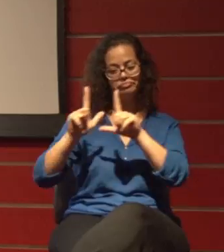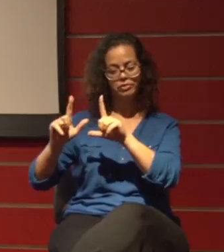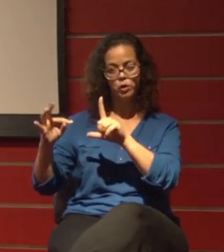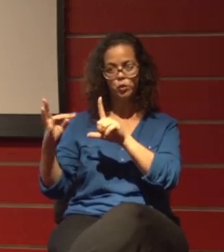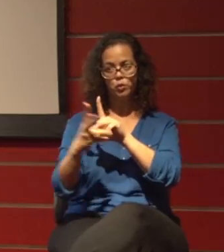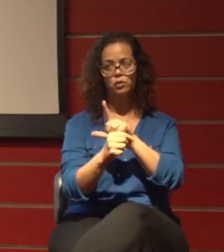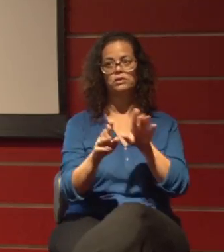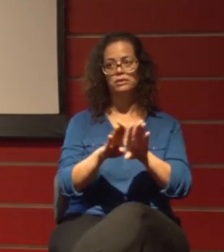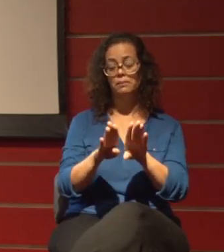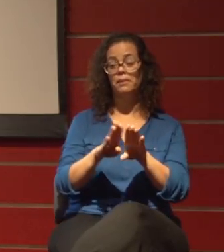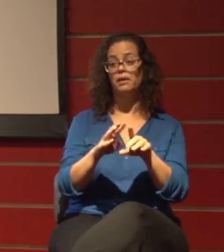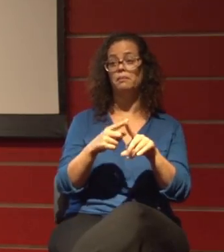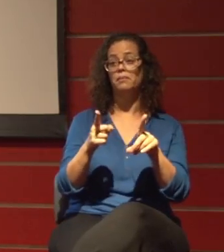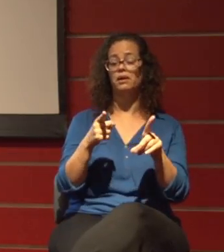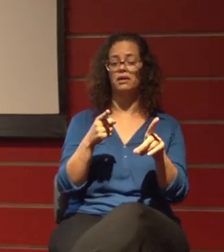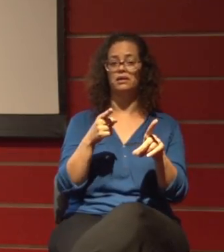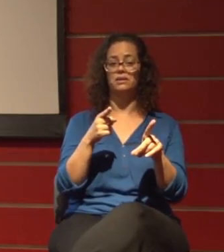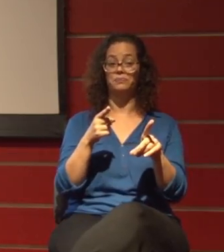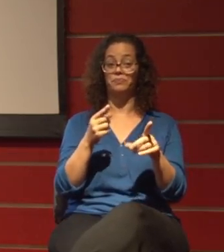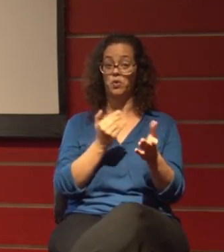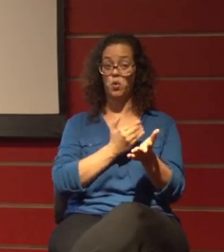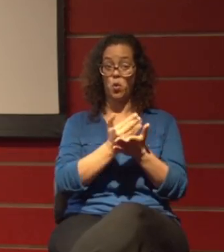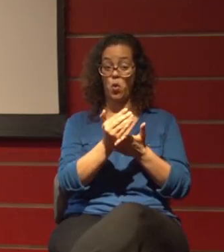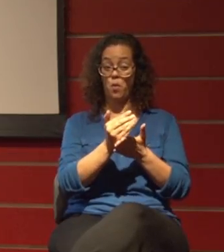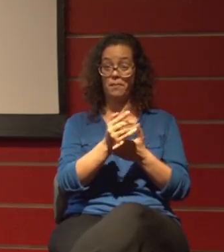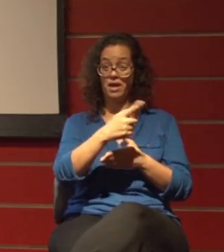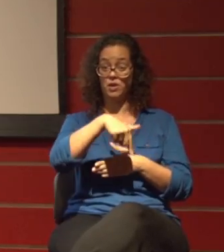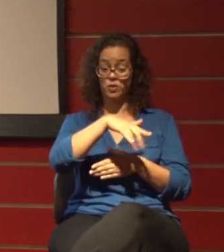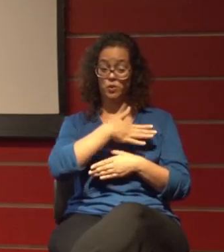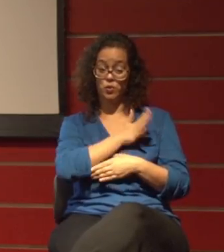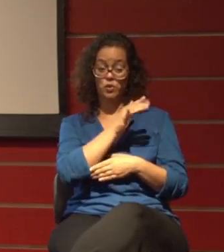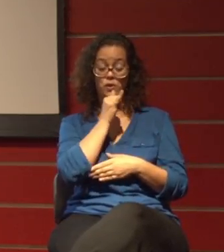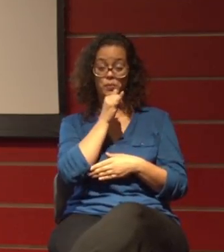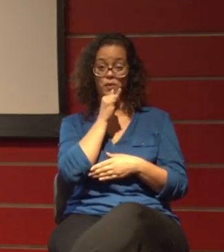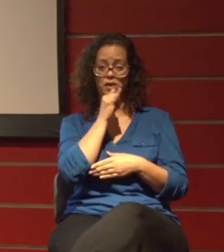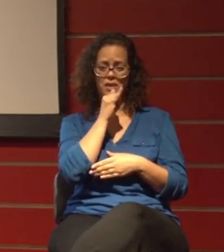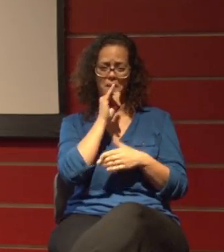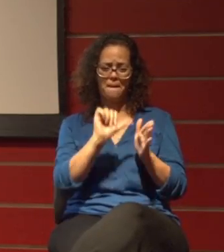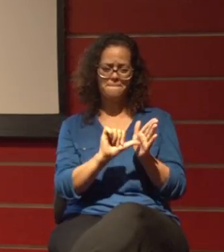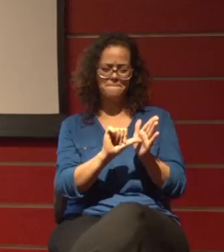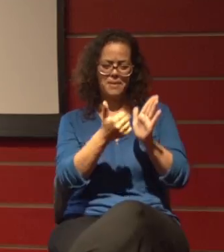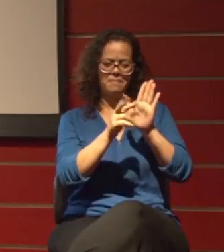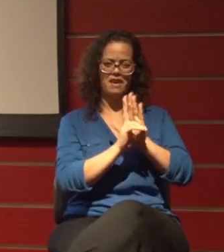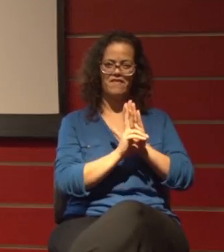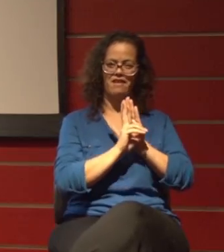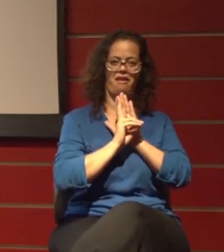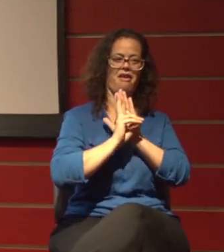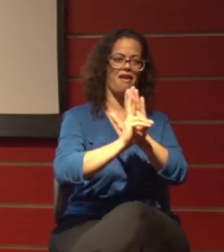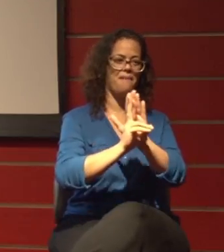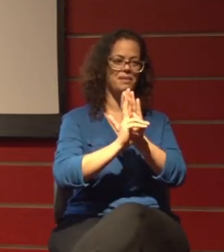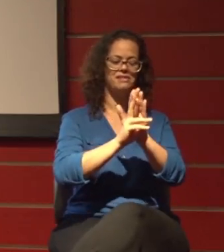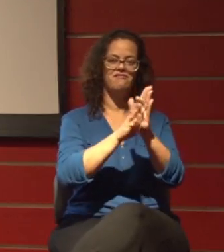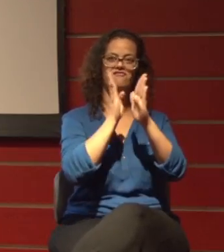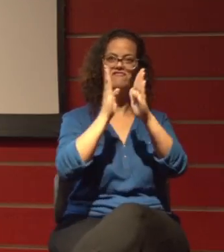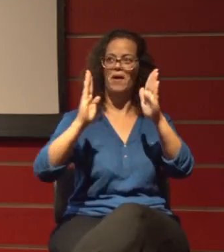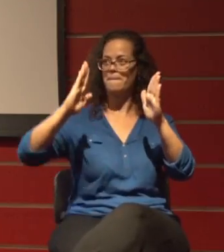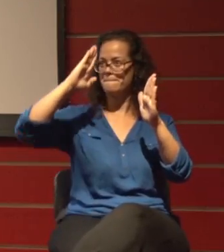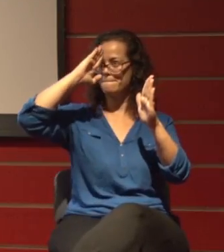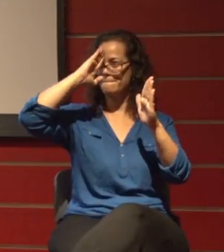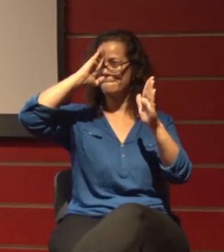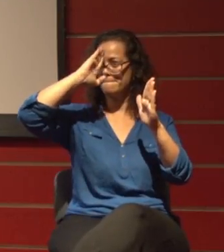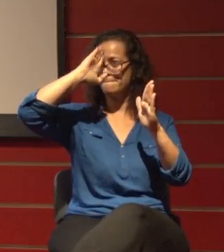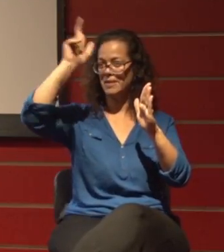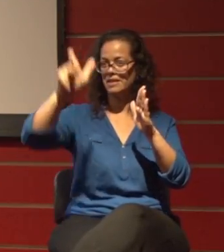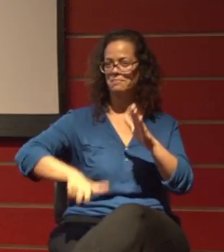né mas eles não gostaram de a primeira vez que eles foram representados dentro de uma série de maior alcance você coloca o